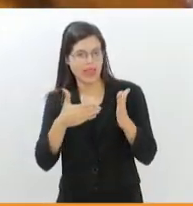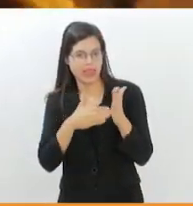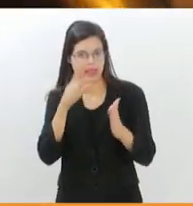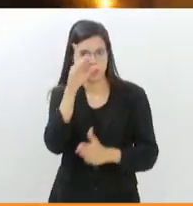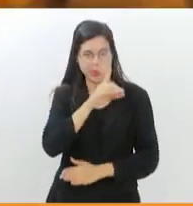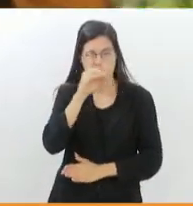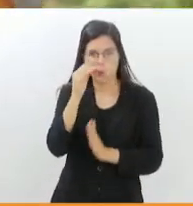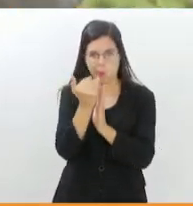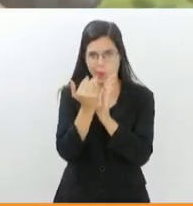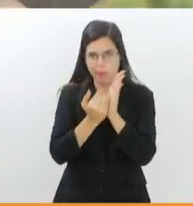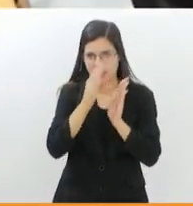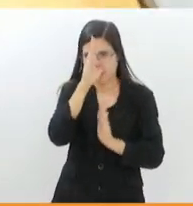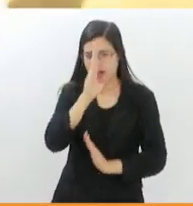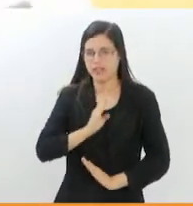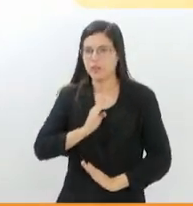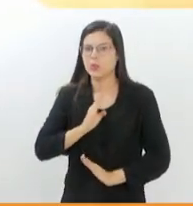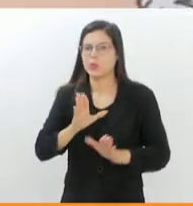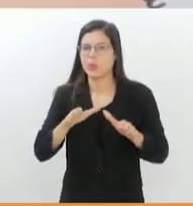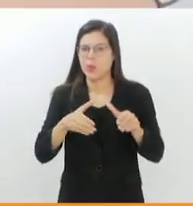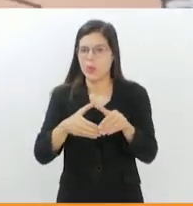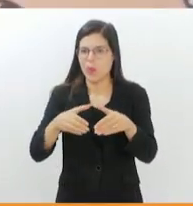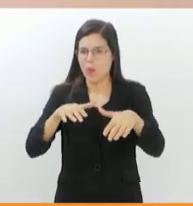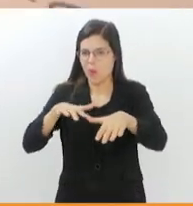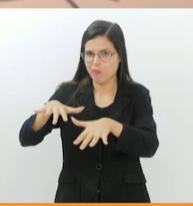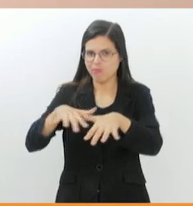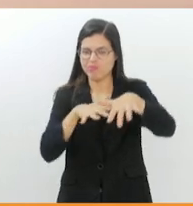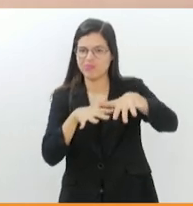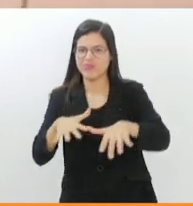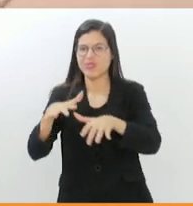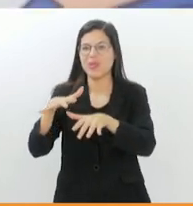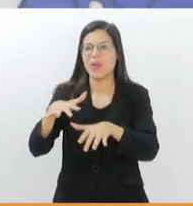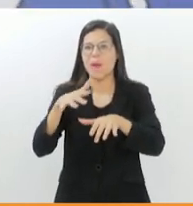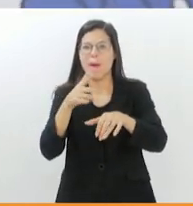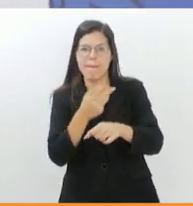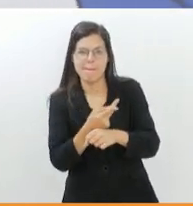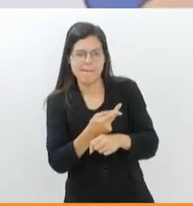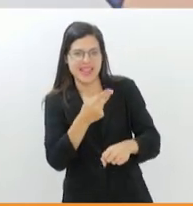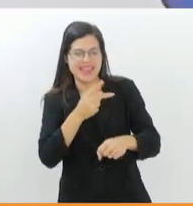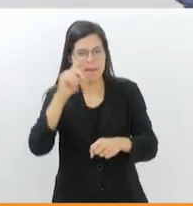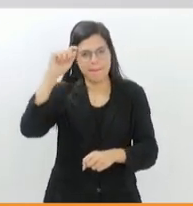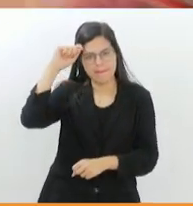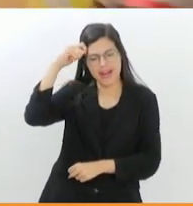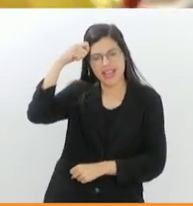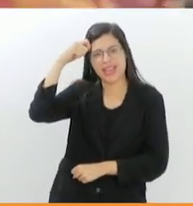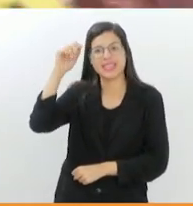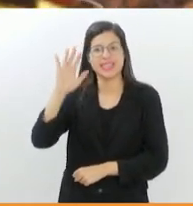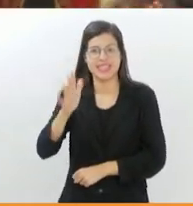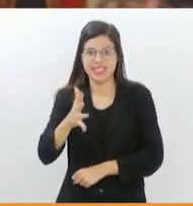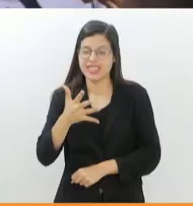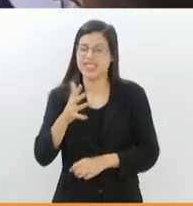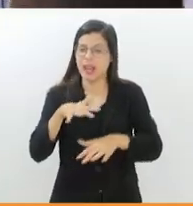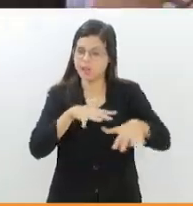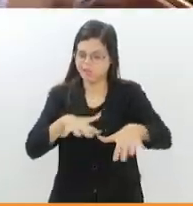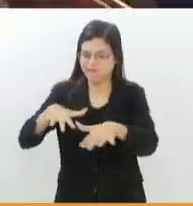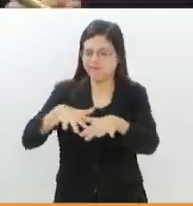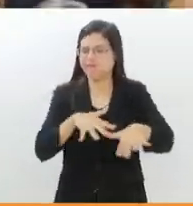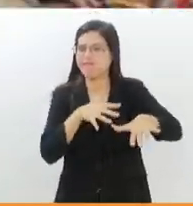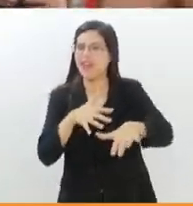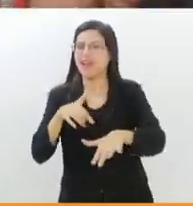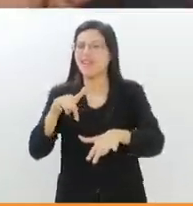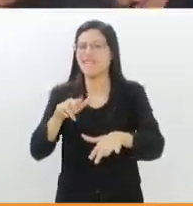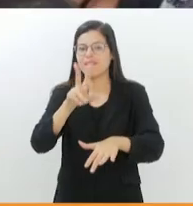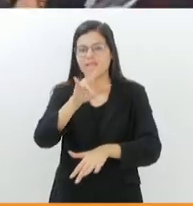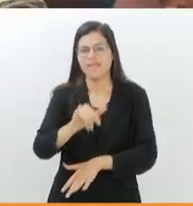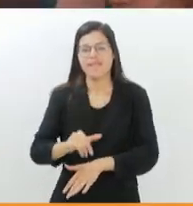programação gratuita. O bloco Cordão do Prata Preta, que há mais de 20 anos desfila na Gamboa, vai sair em cortejo pelo bairro